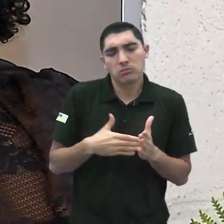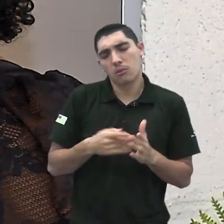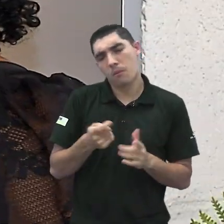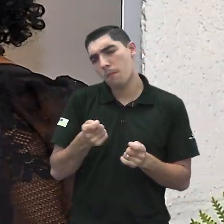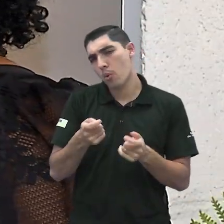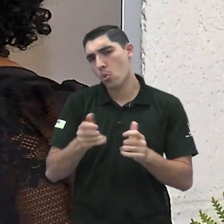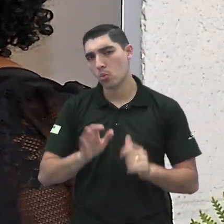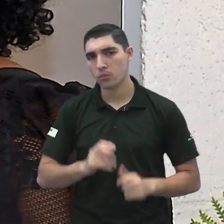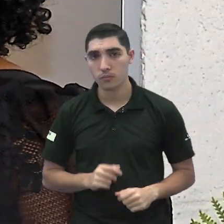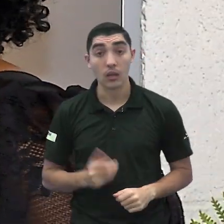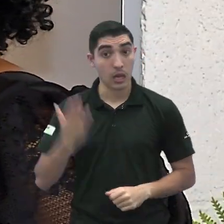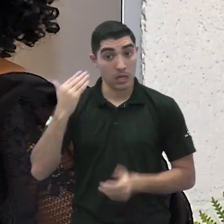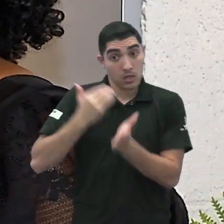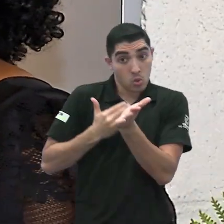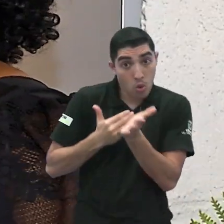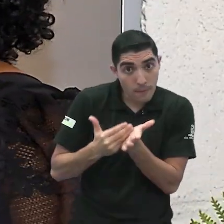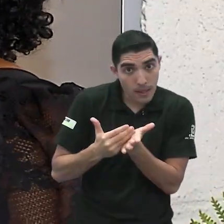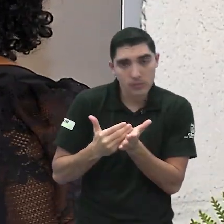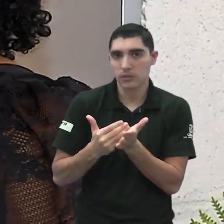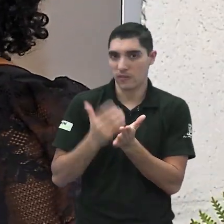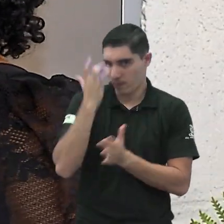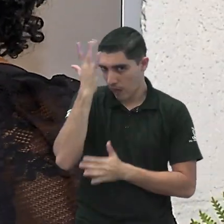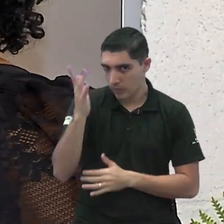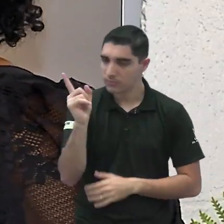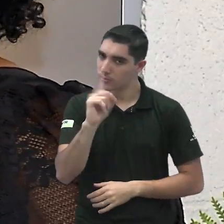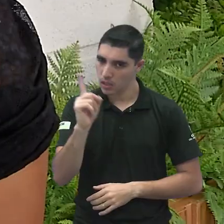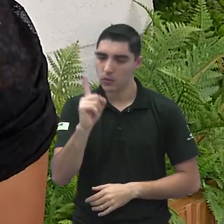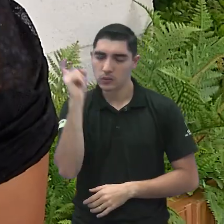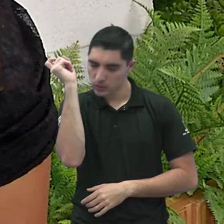descobriu a patologia e as limitações